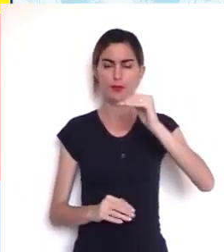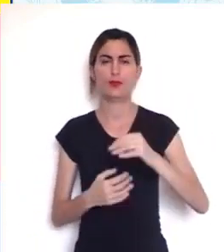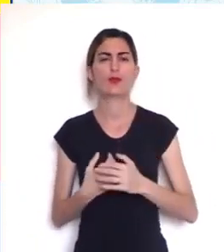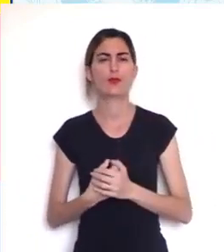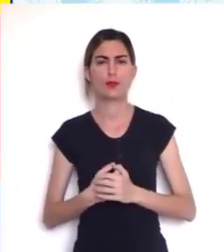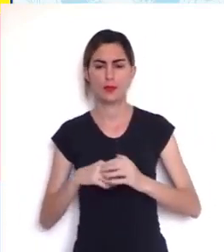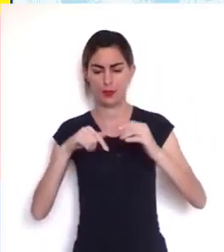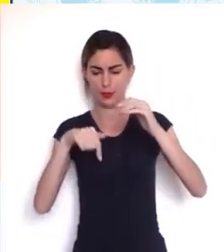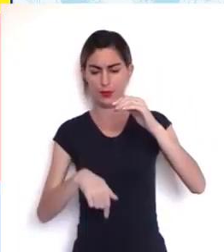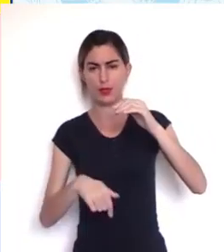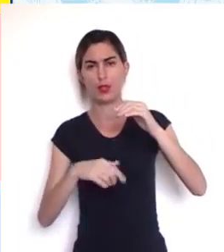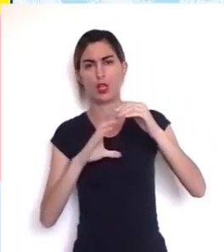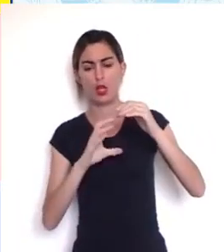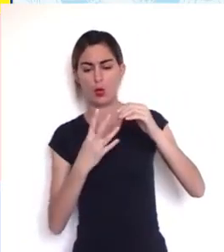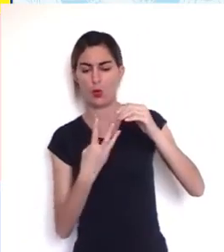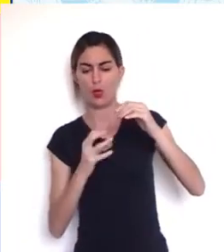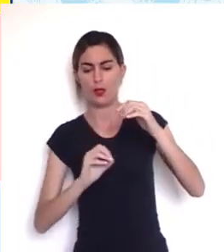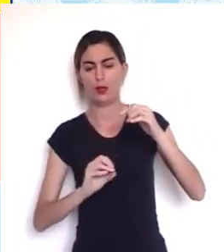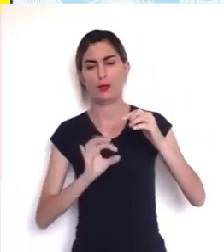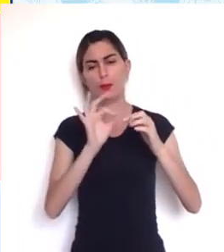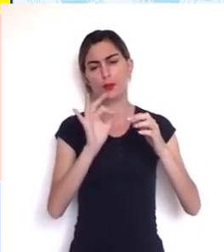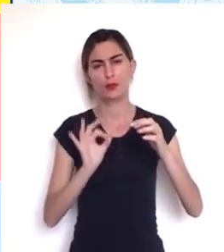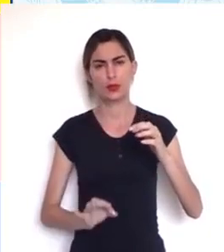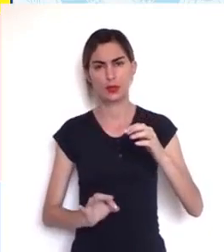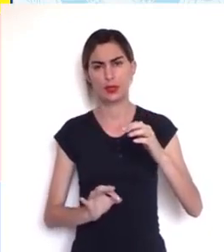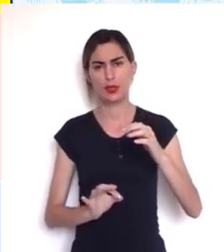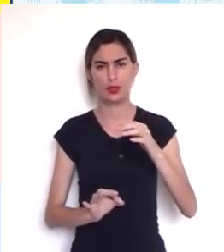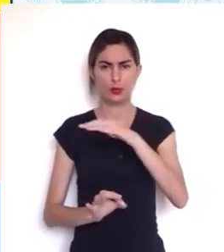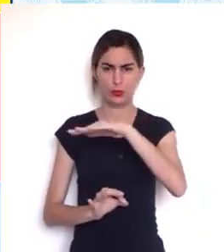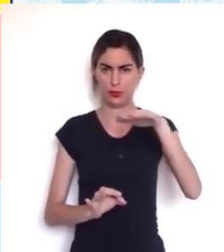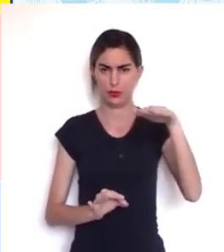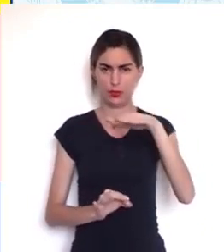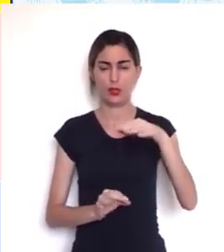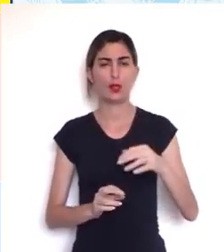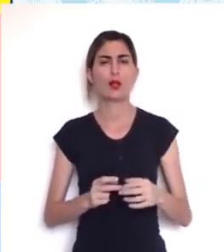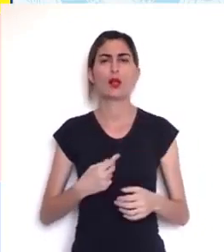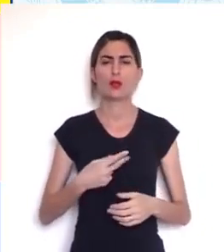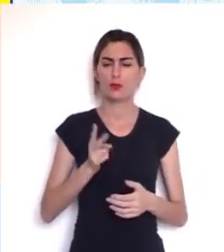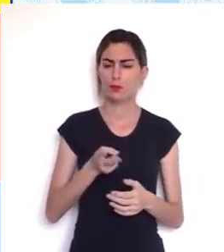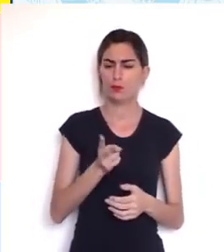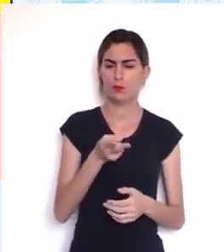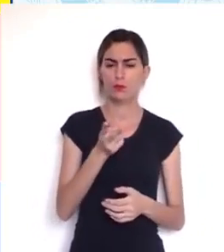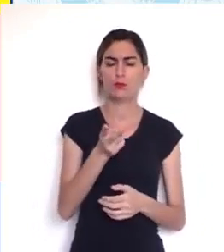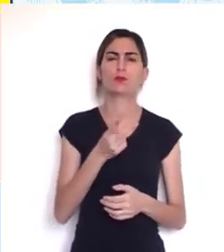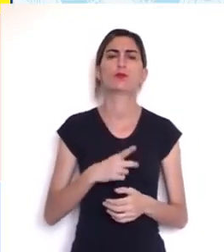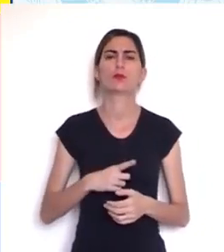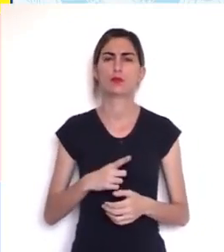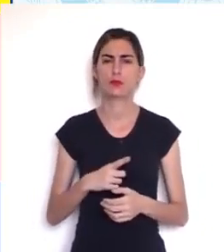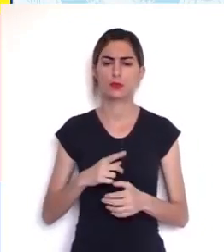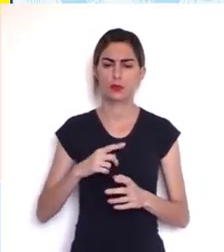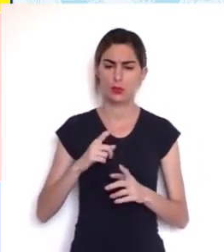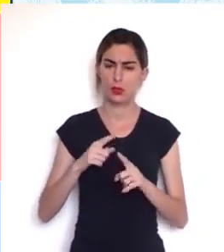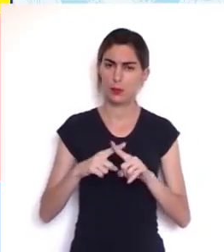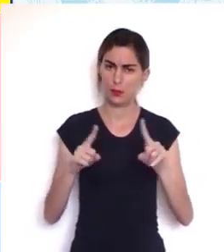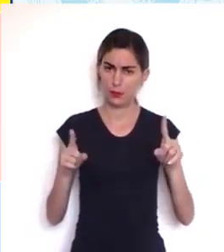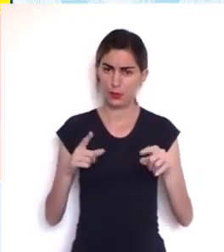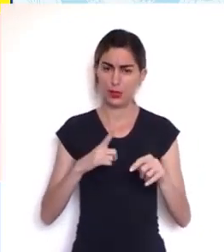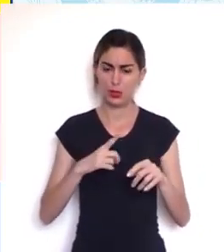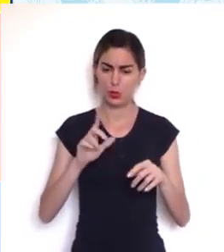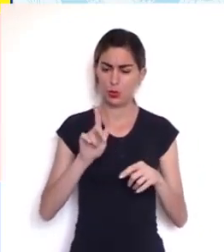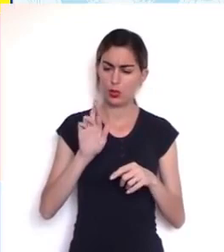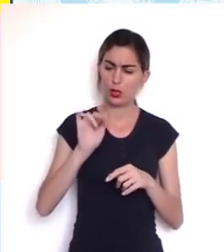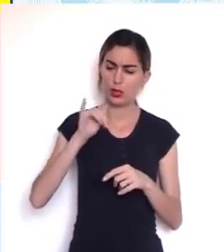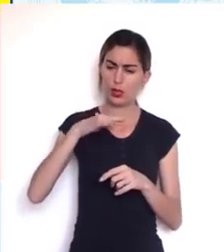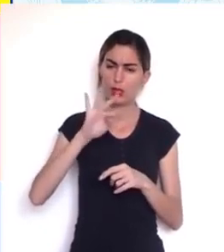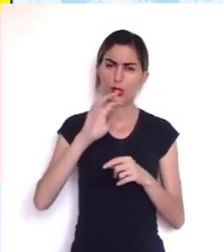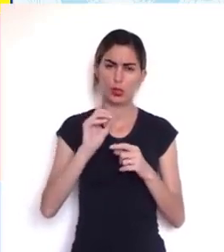corresponde a 40% da massa terrestre e permanece em expansão, além, né,